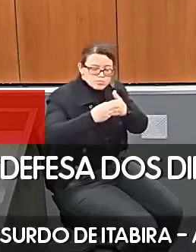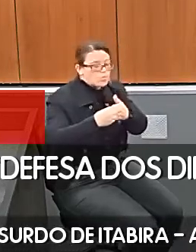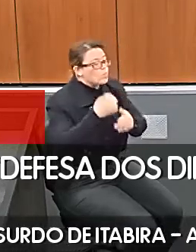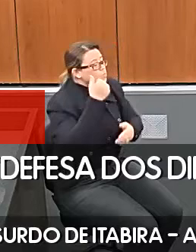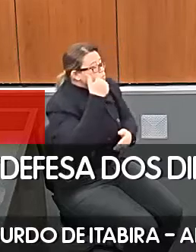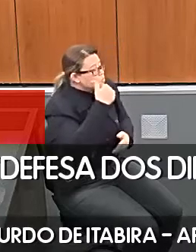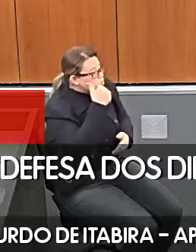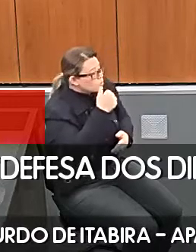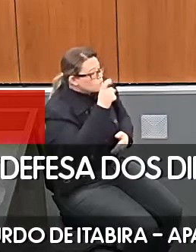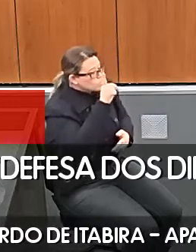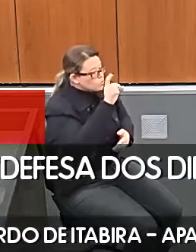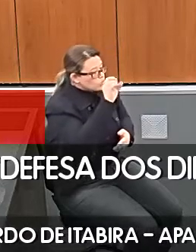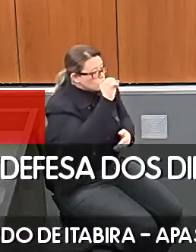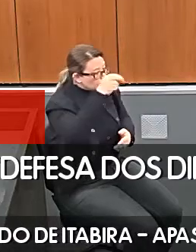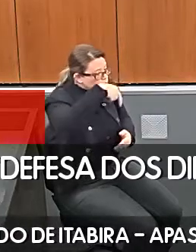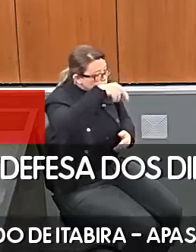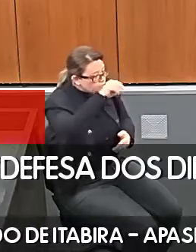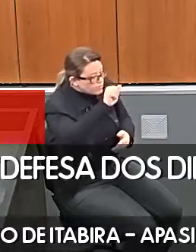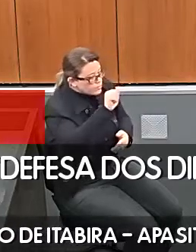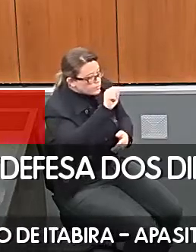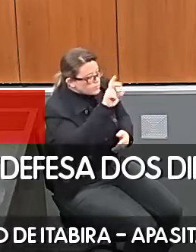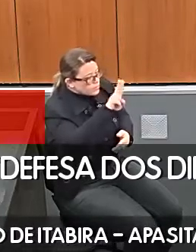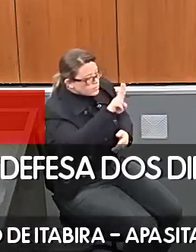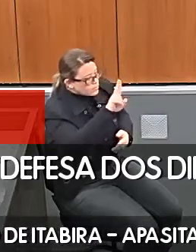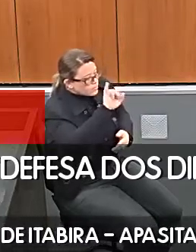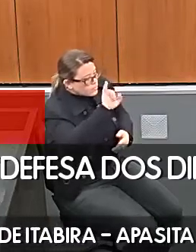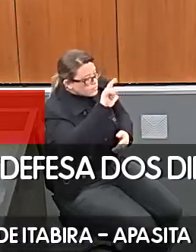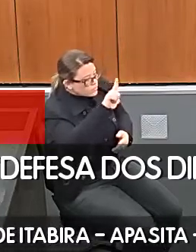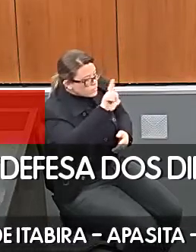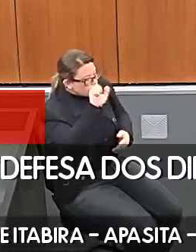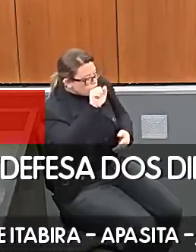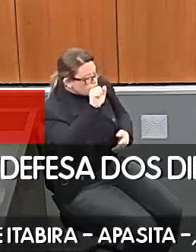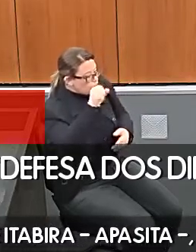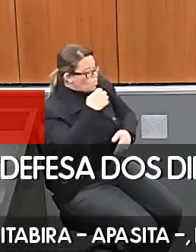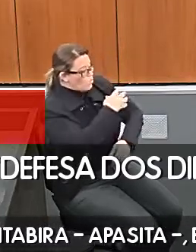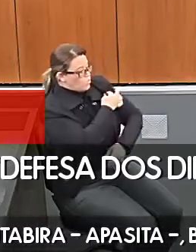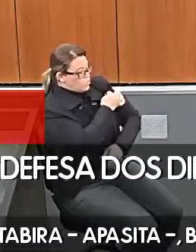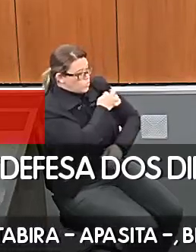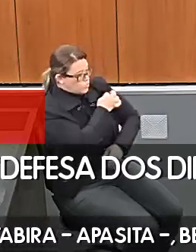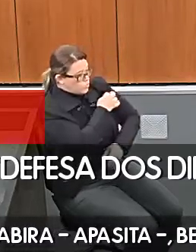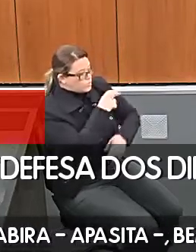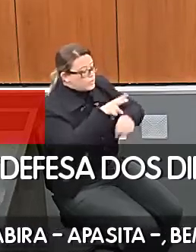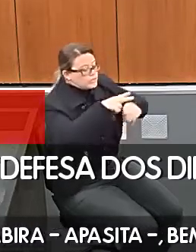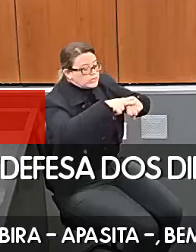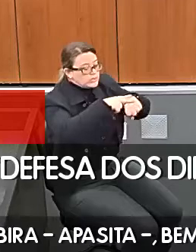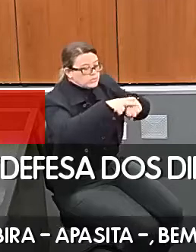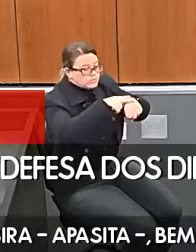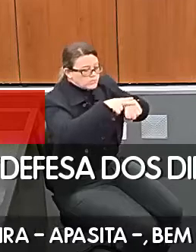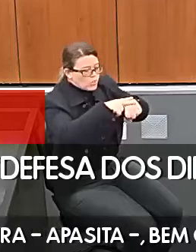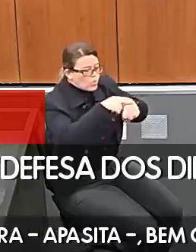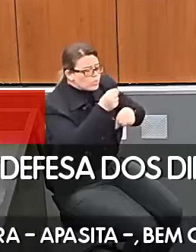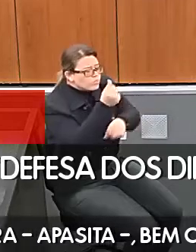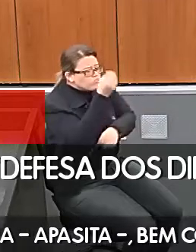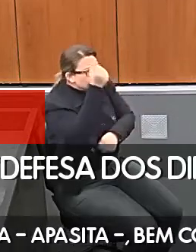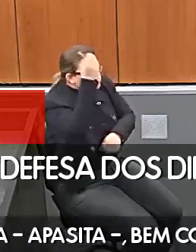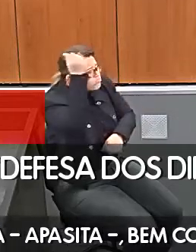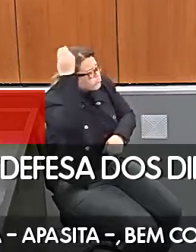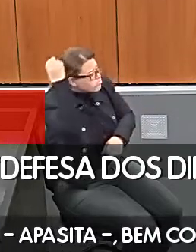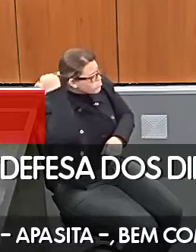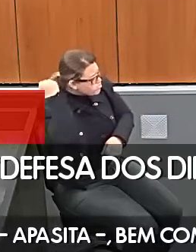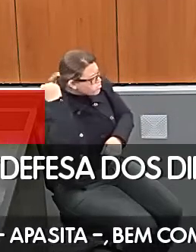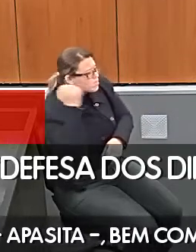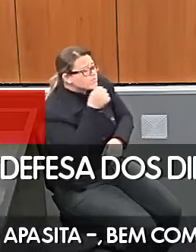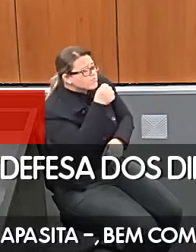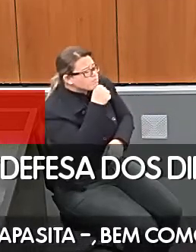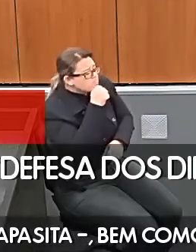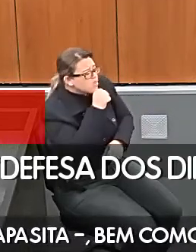essa senhora, a segunda aqui à direita, de blusa verde, que é das mais antigas funcionárias